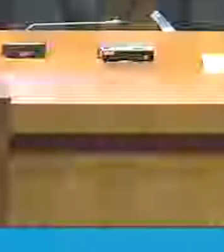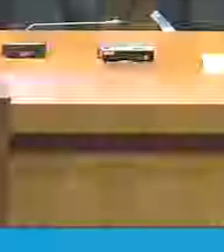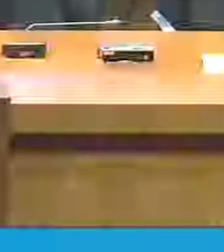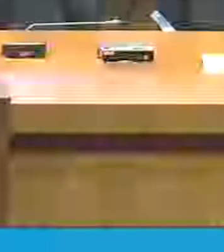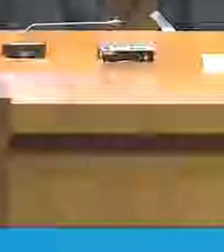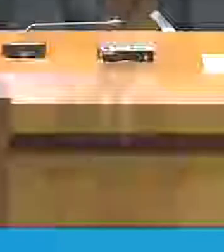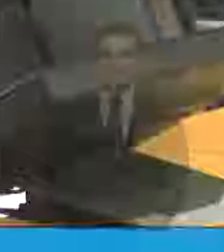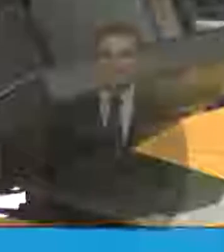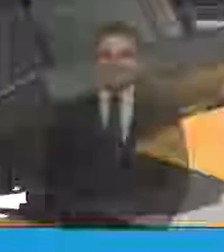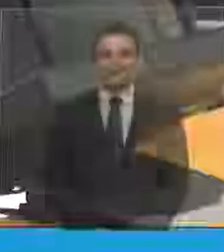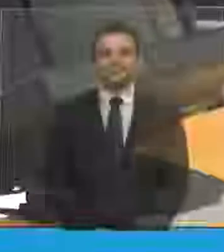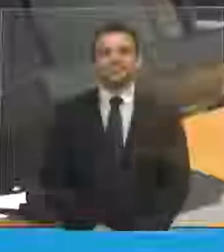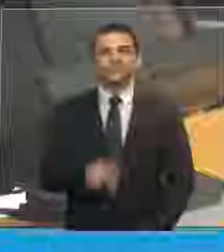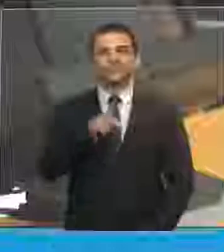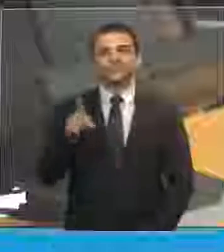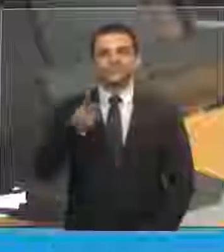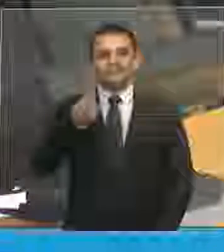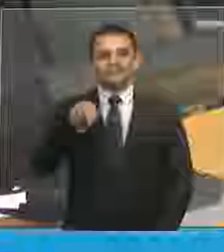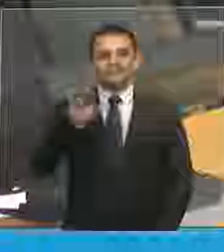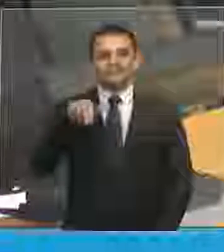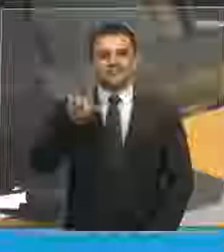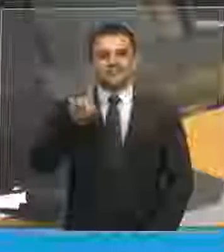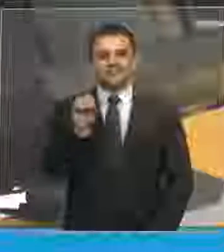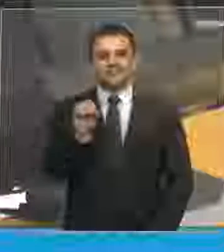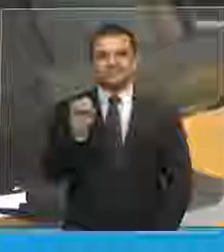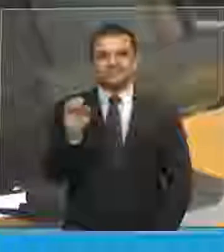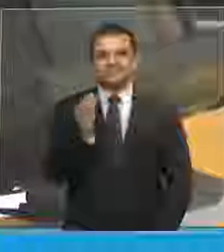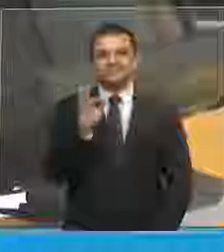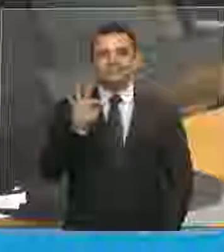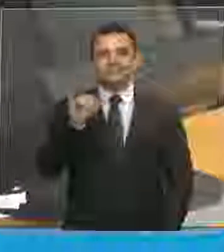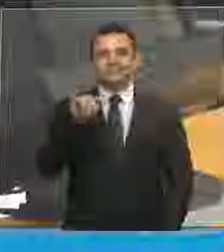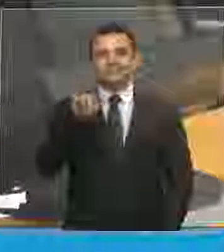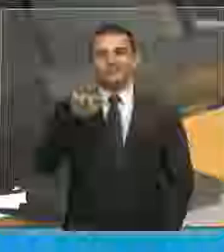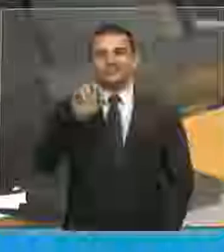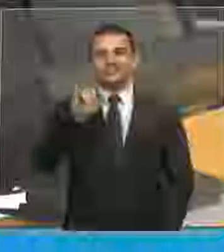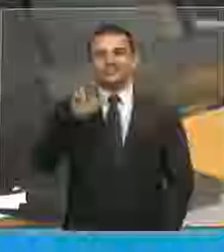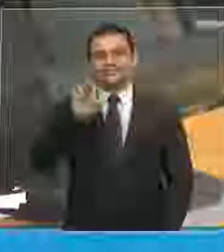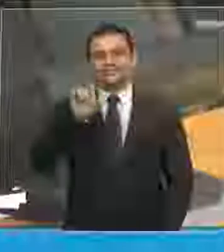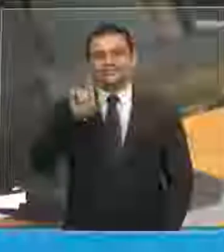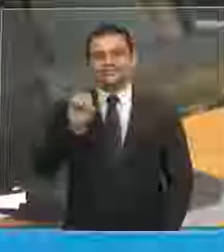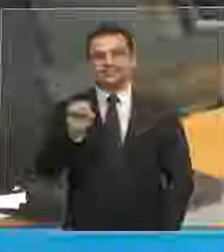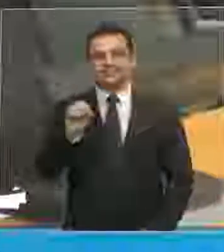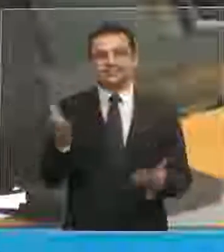Professor Raimundo Soares Figueiredo, homenageado nesta sessão solene.